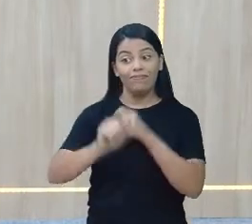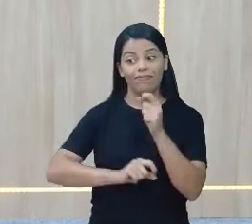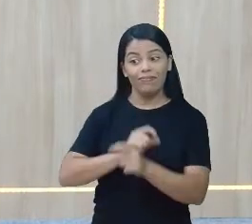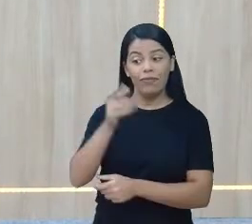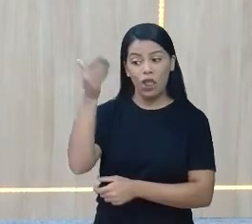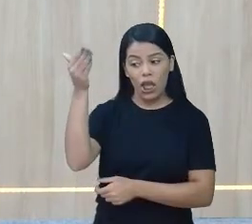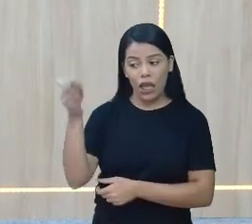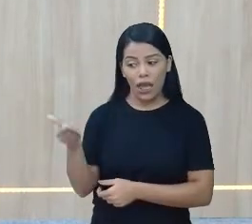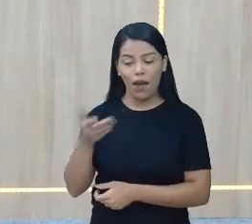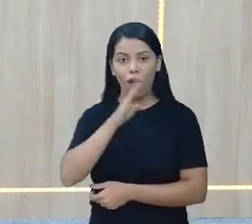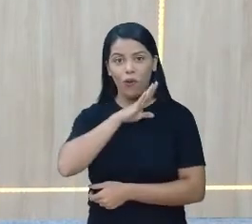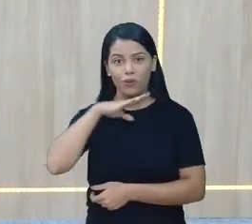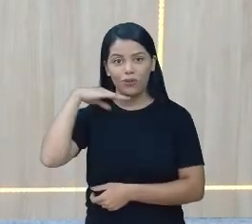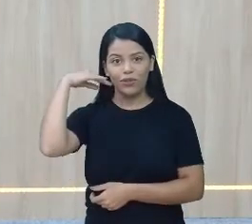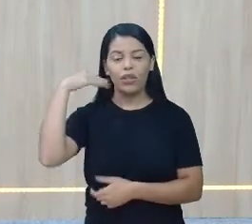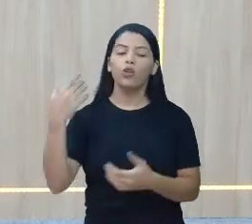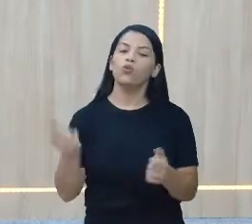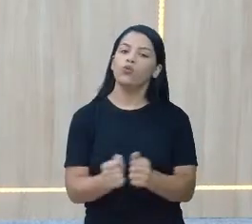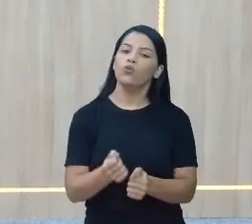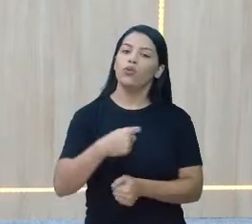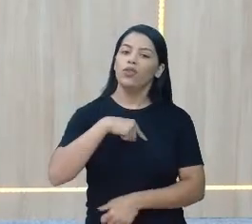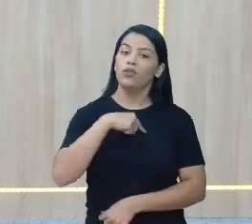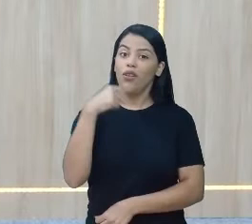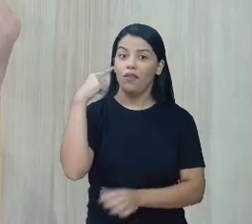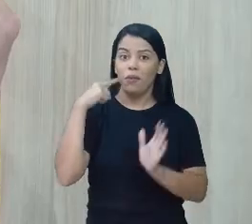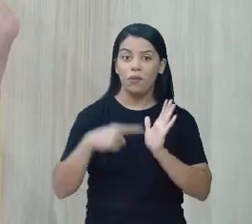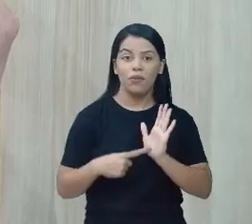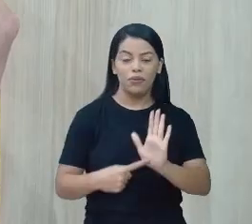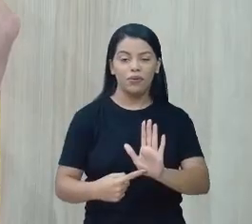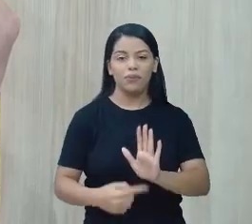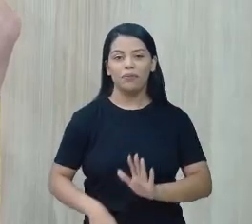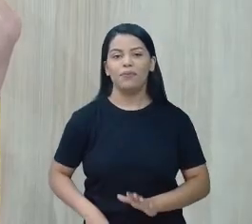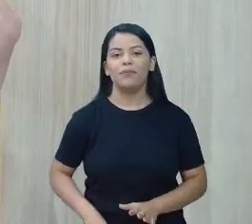com o rostinho lindo aqui hoje. Joga na tela!